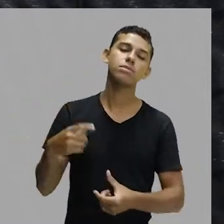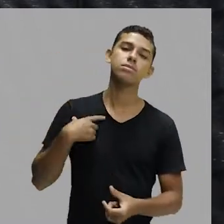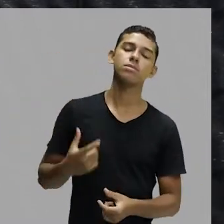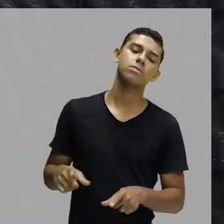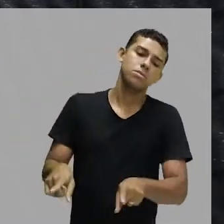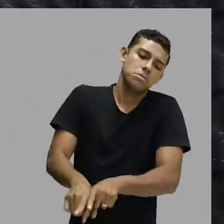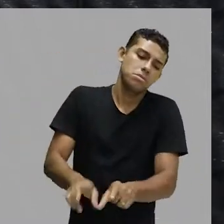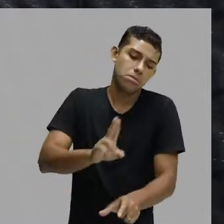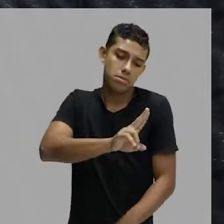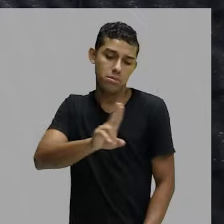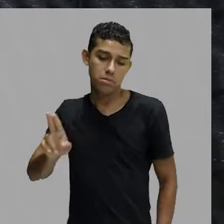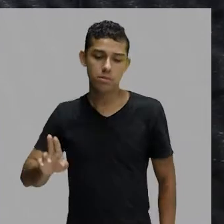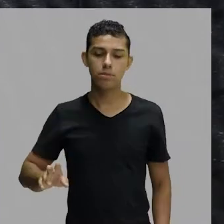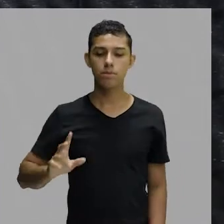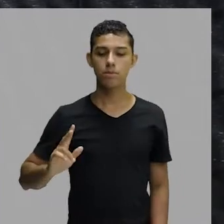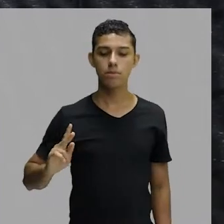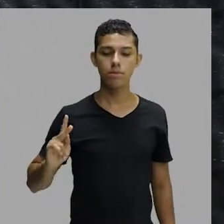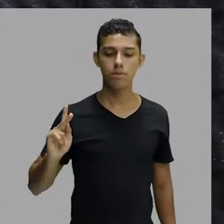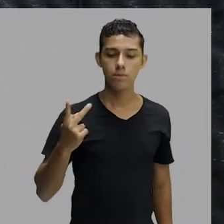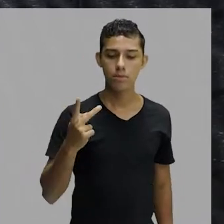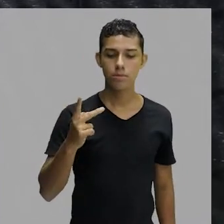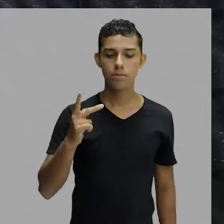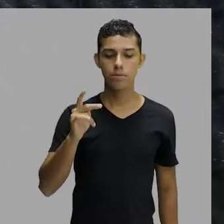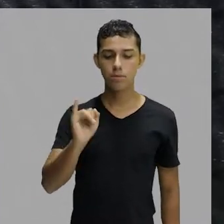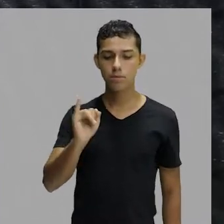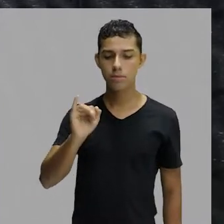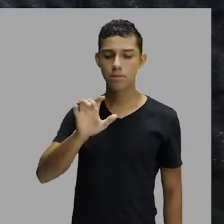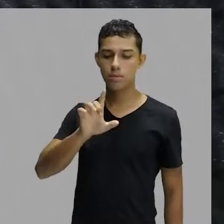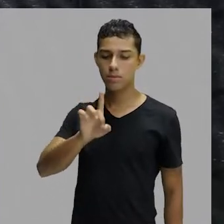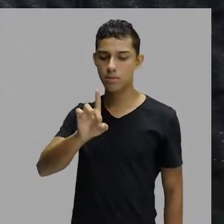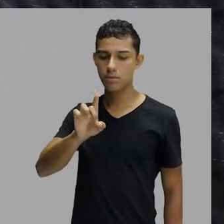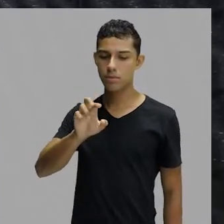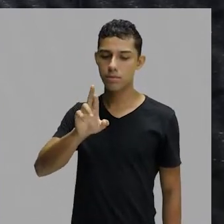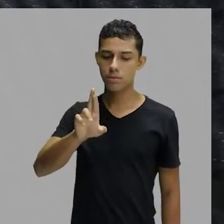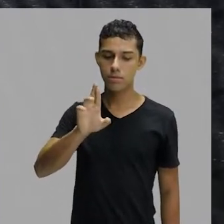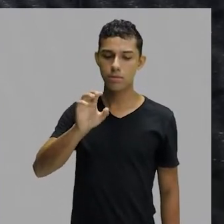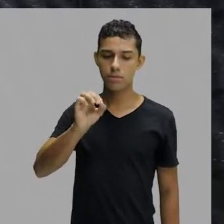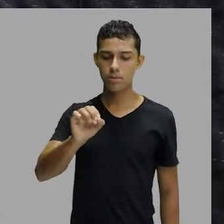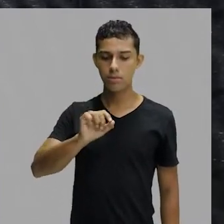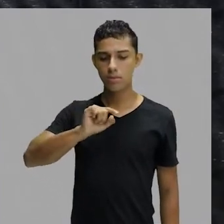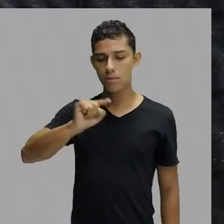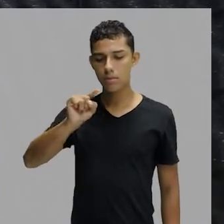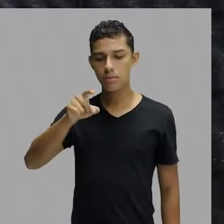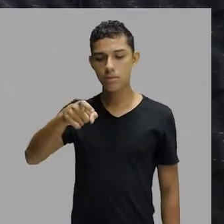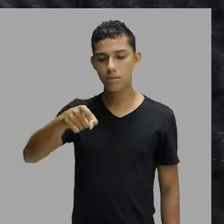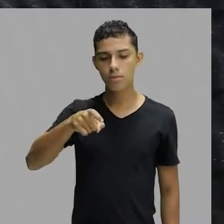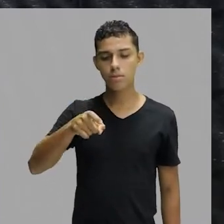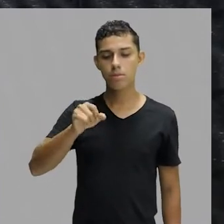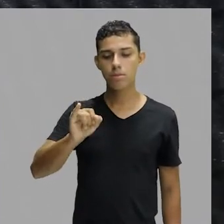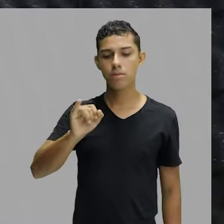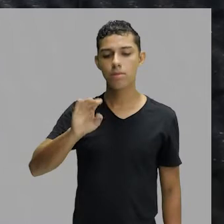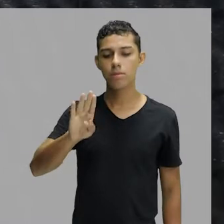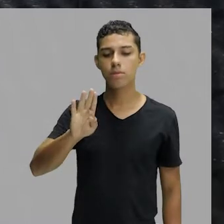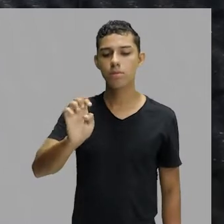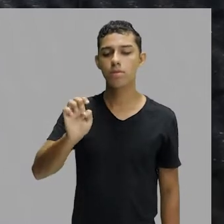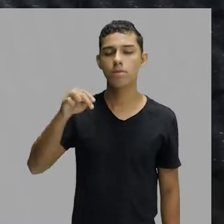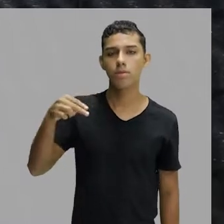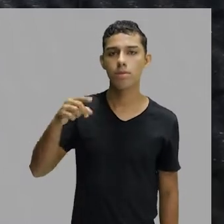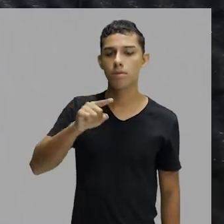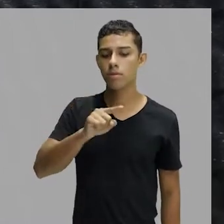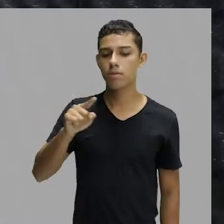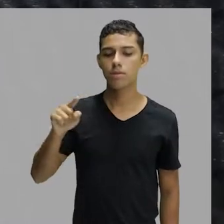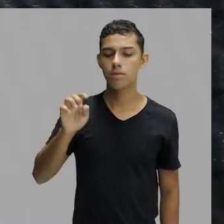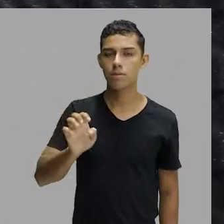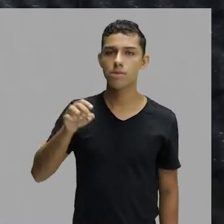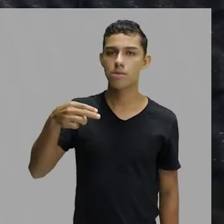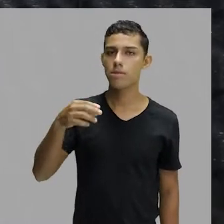chamar de hidroxibenzeno, certo? Então, esse composto, o mais simples, também é chamado de